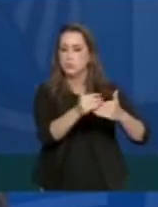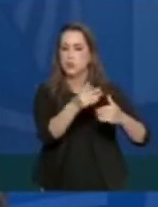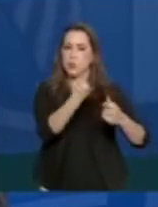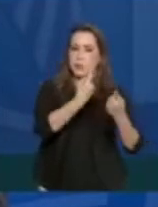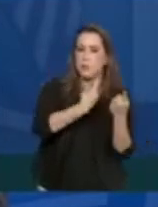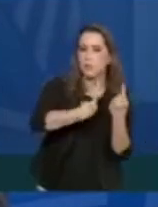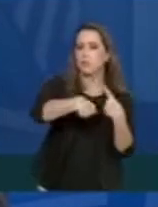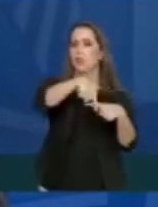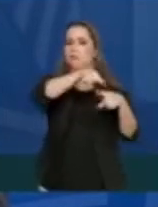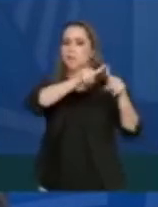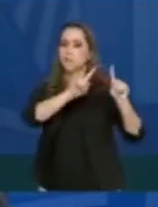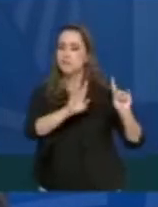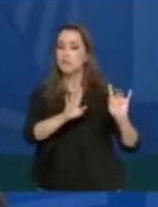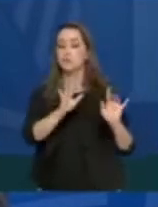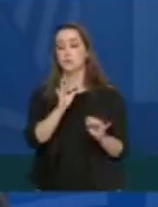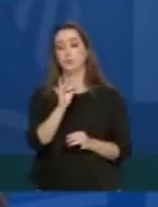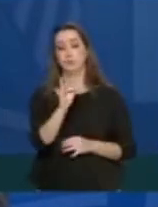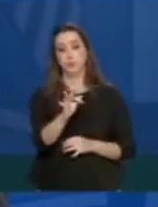progressiva.